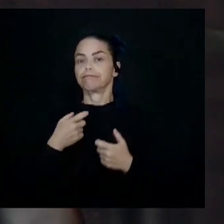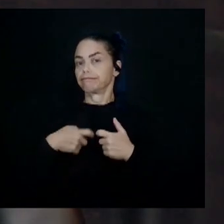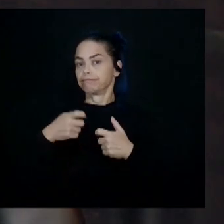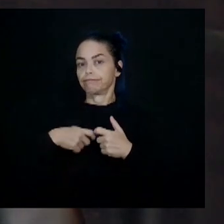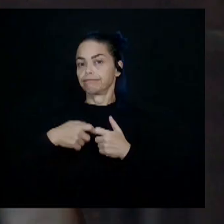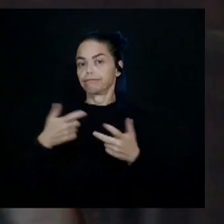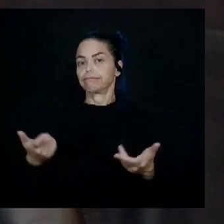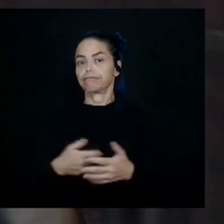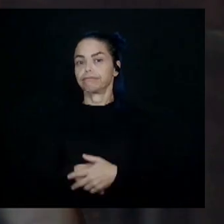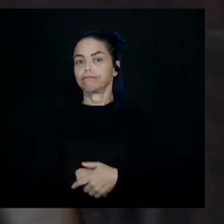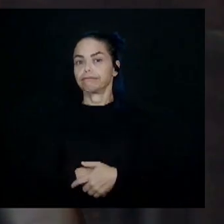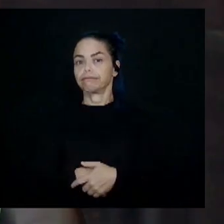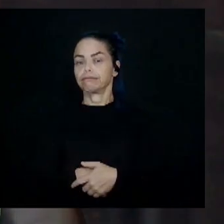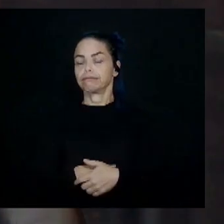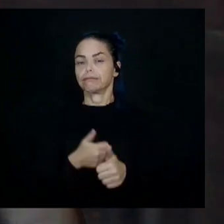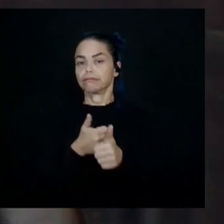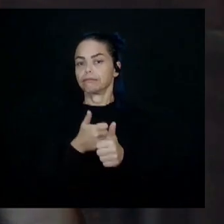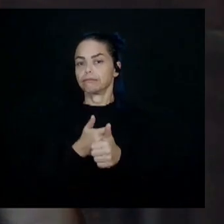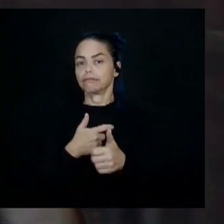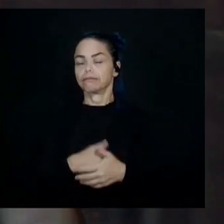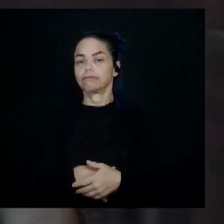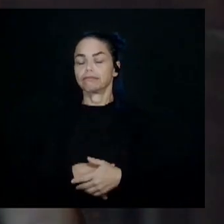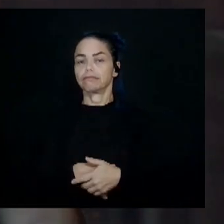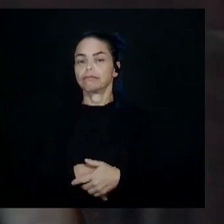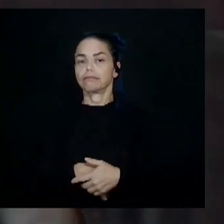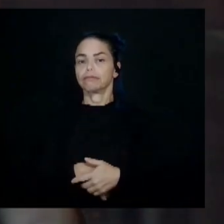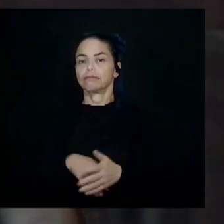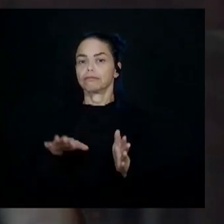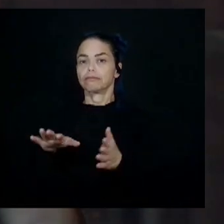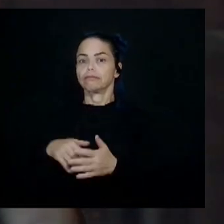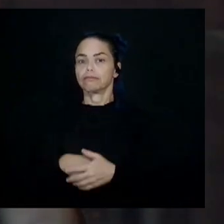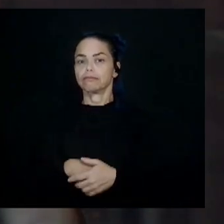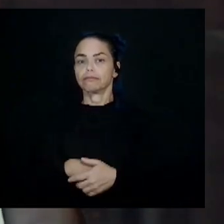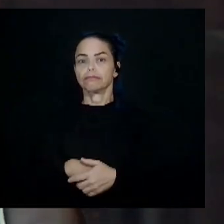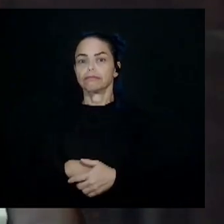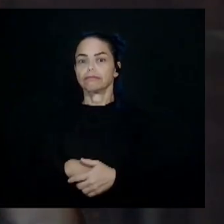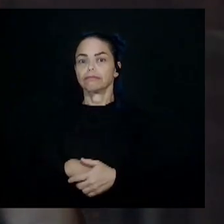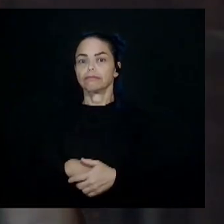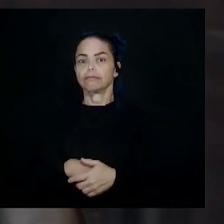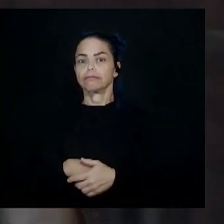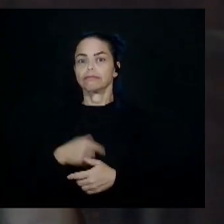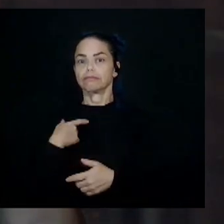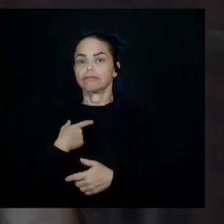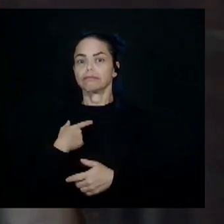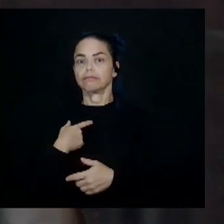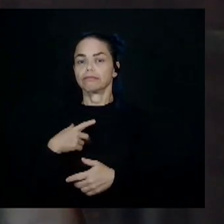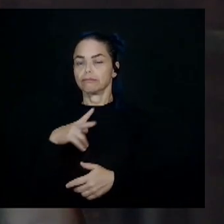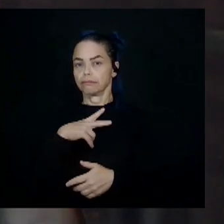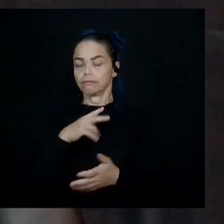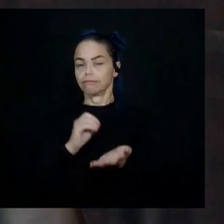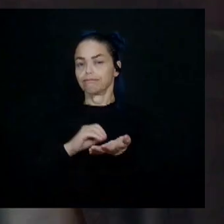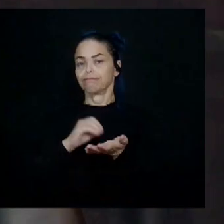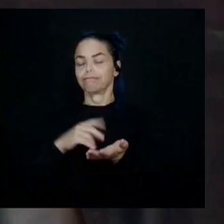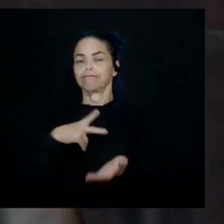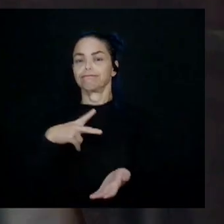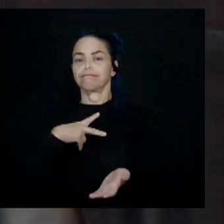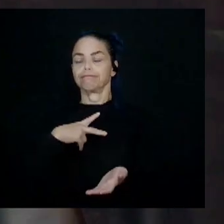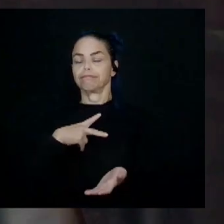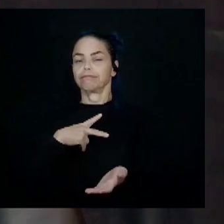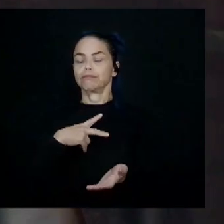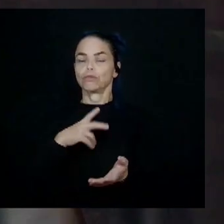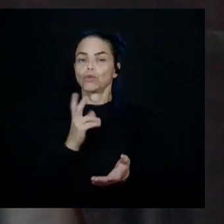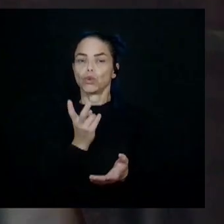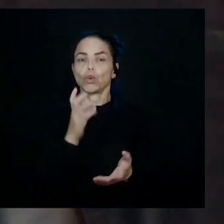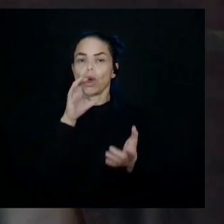criança perto, ou às vezes no cantinho da cama ou numa cama do lado. Então, essa falta de privacidade, né? Eu não sei